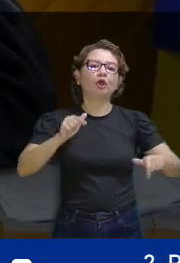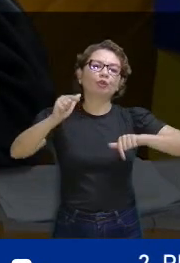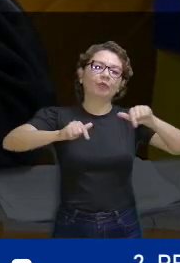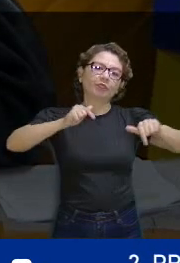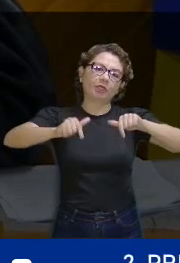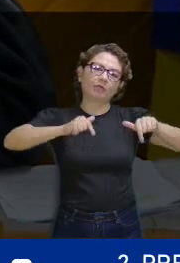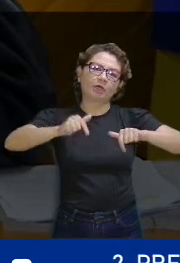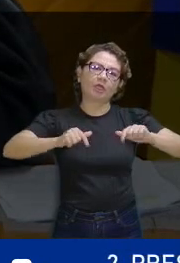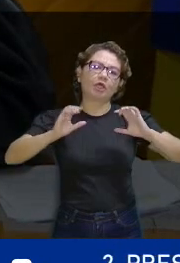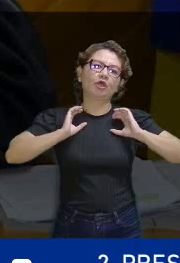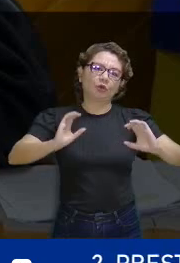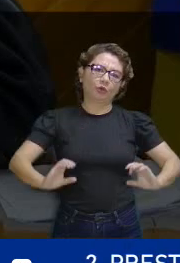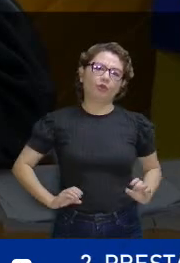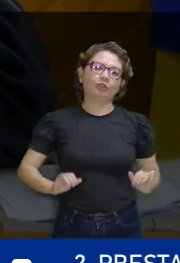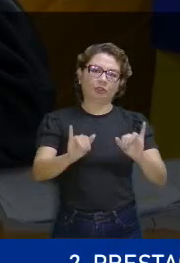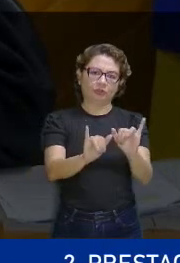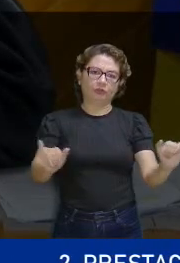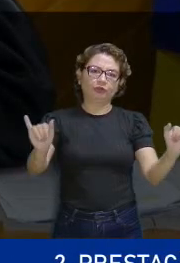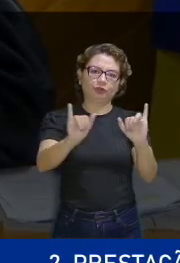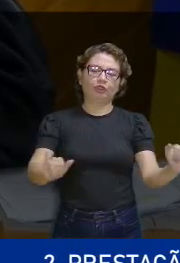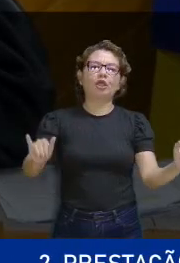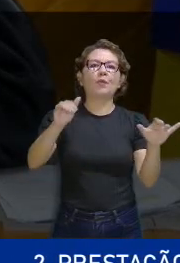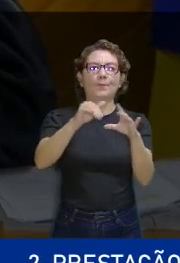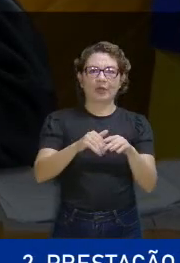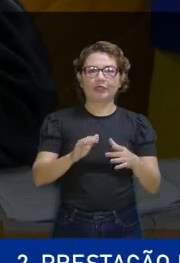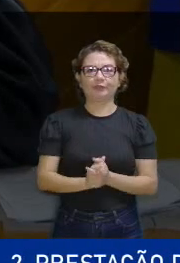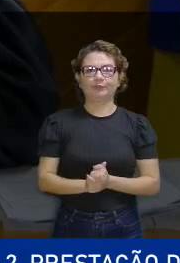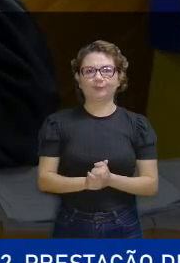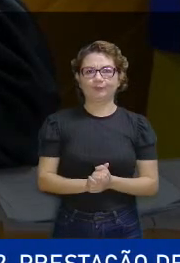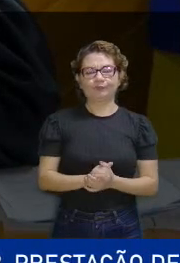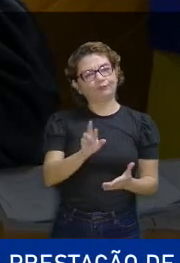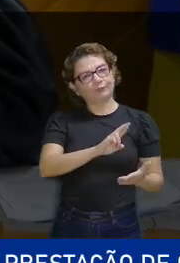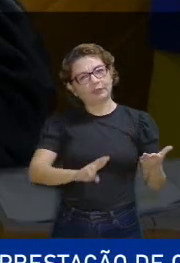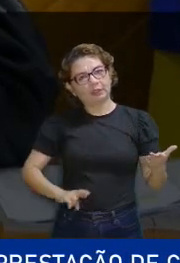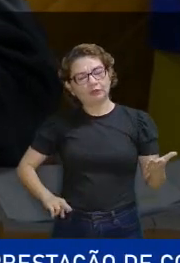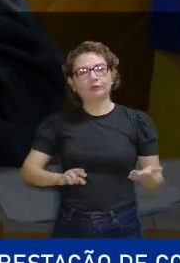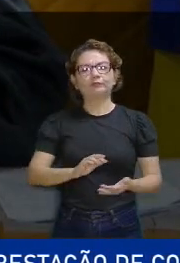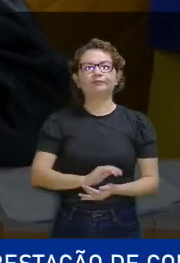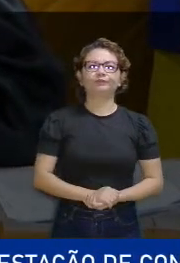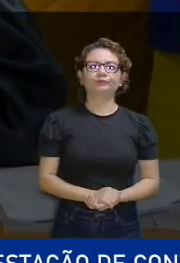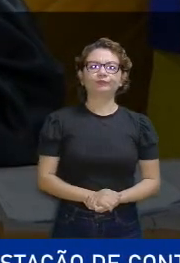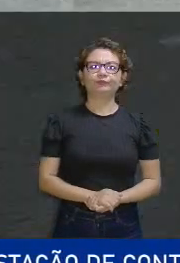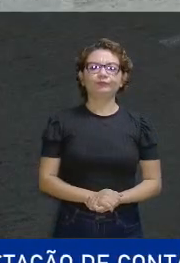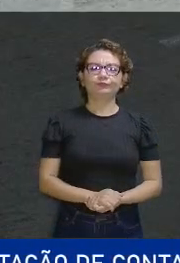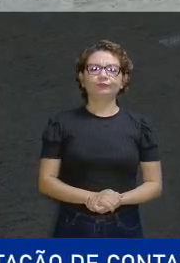de coordenação de campanha. Fecho aspas. É o relatório, senhora presidente.